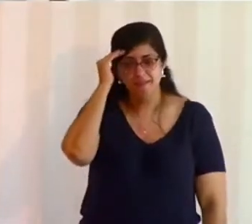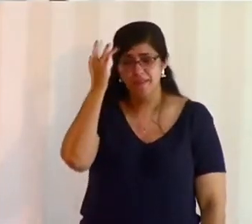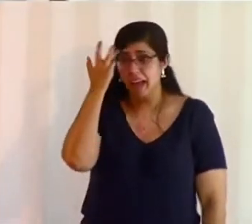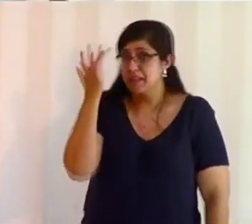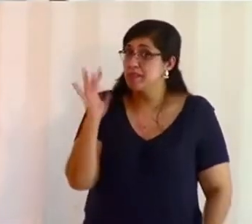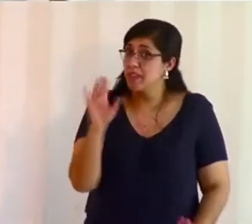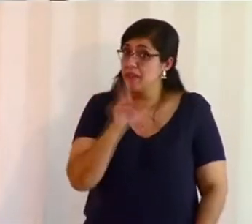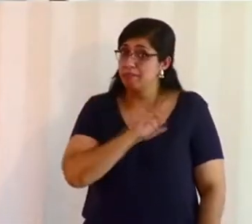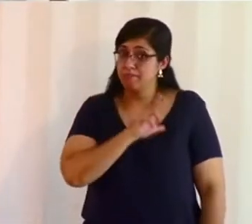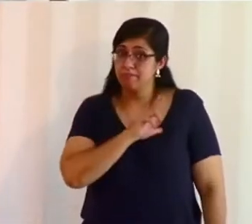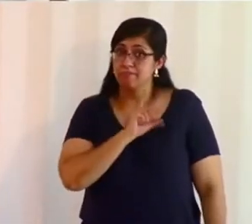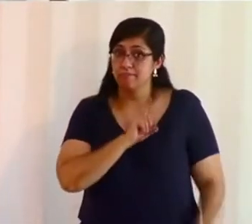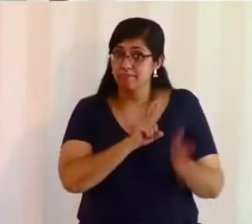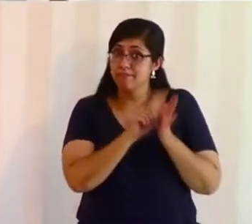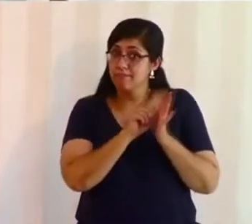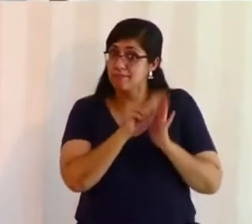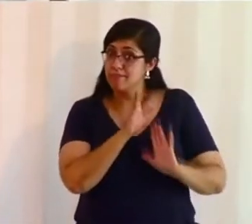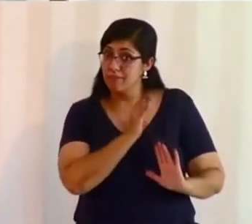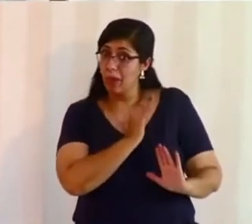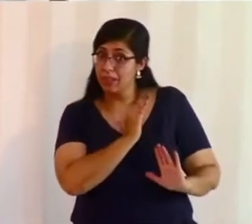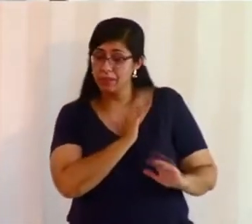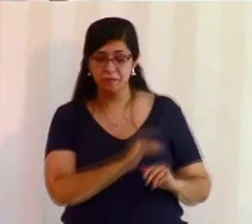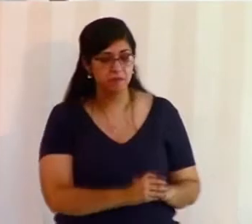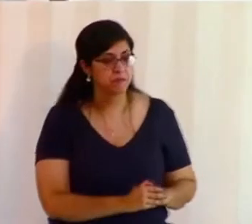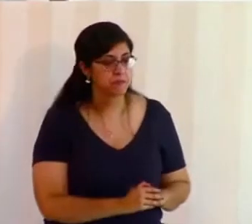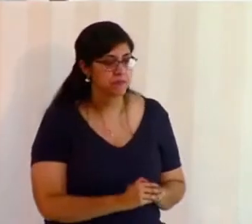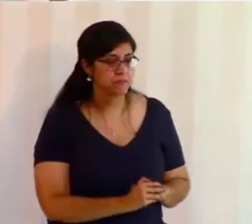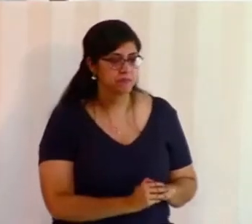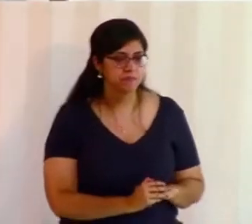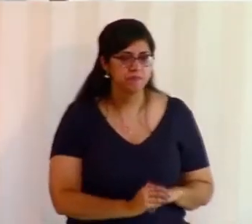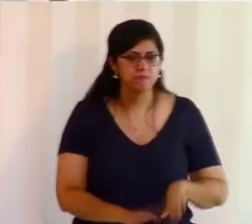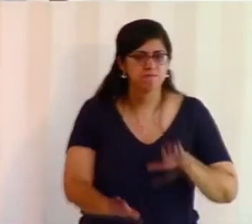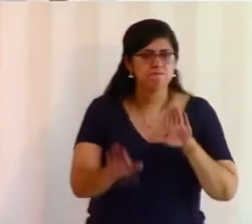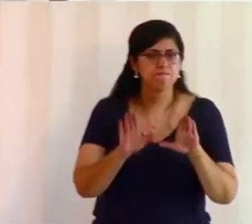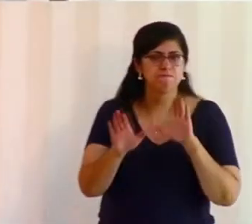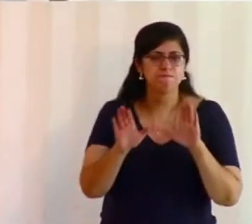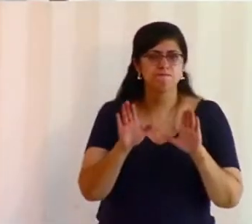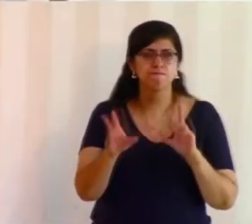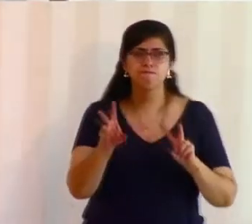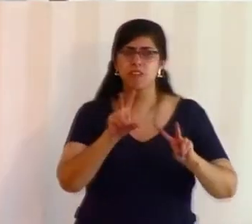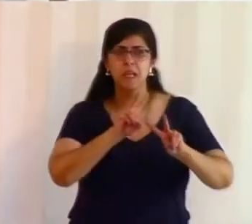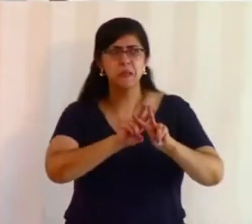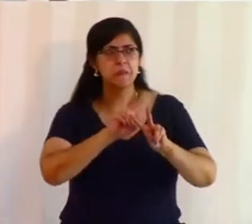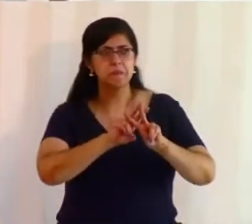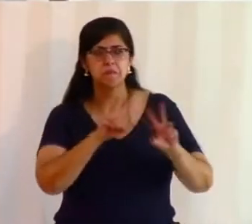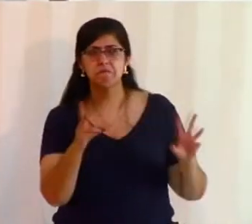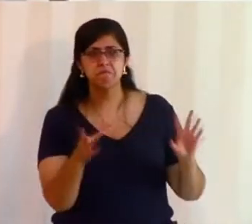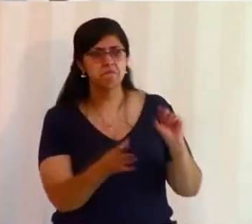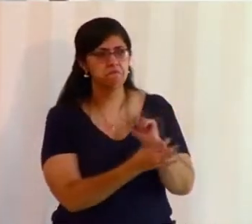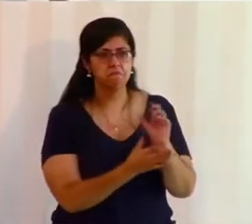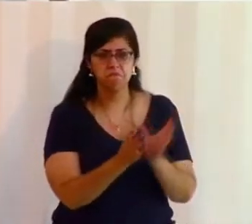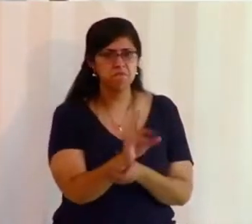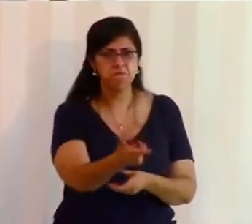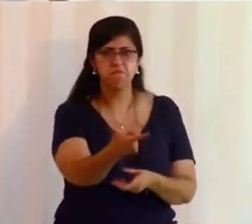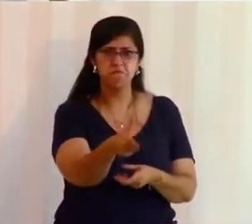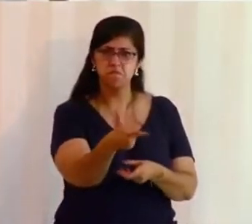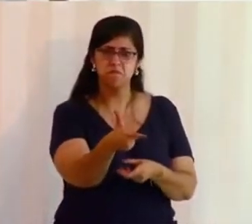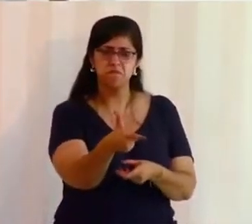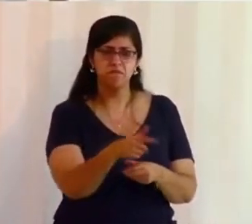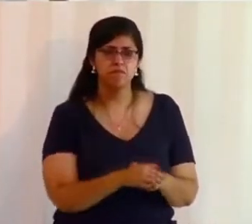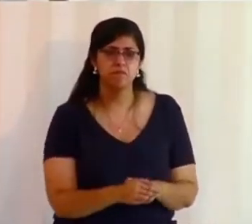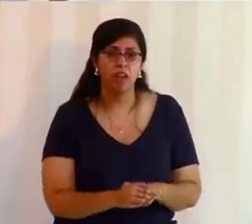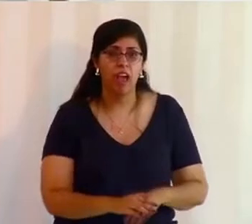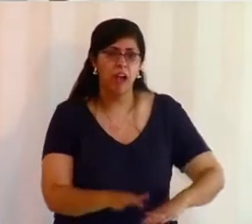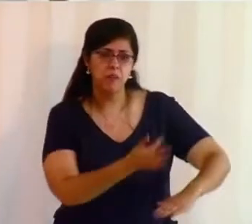responder isso por você, mas não responda aí no seu coração para Deus. Talvez você nunca foi para uma prisão, talvez você nunca irá. Talvez você nunca